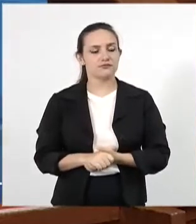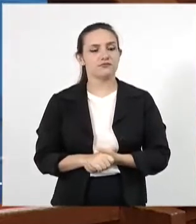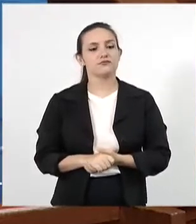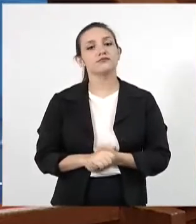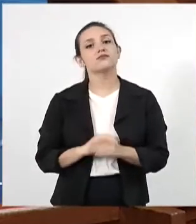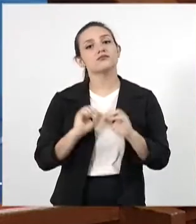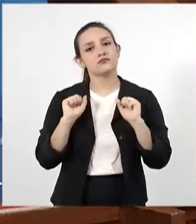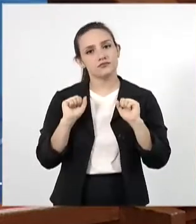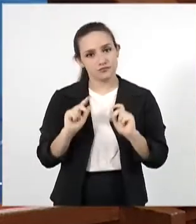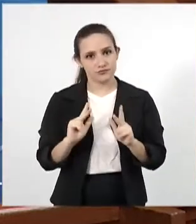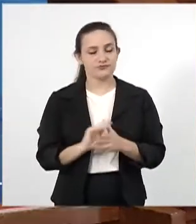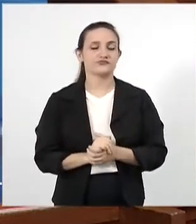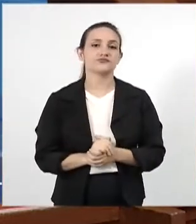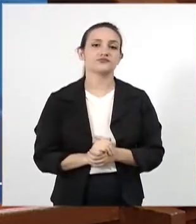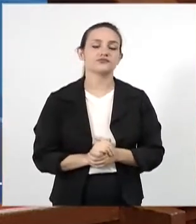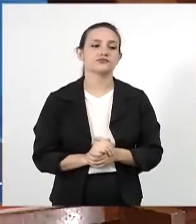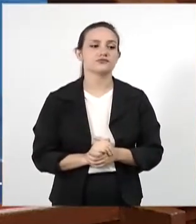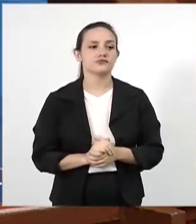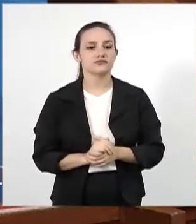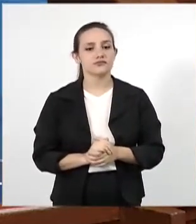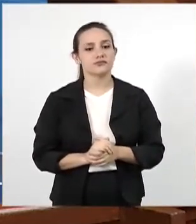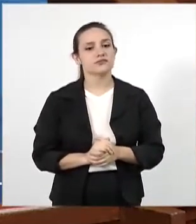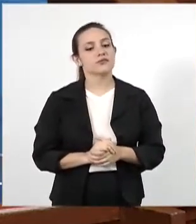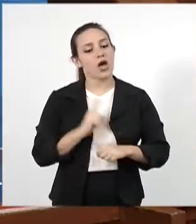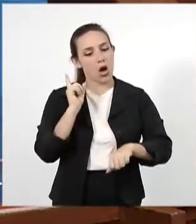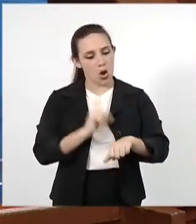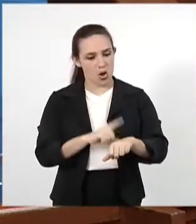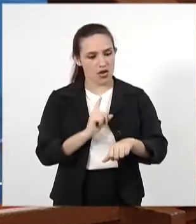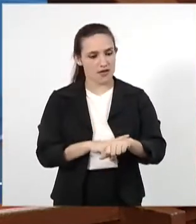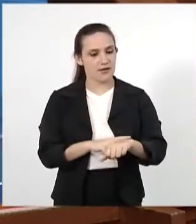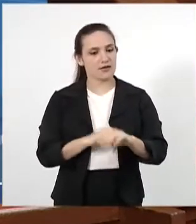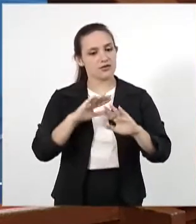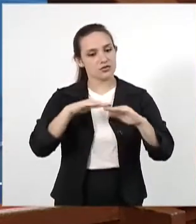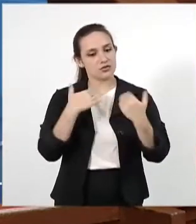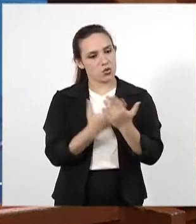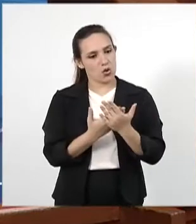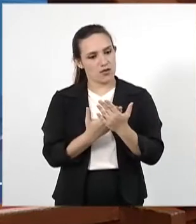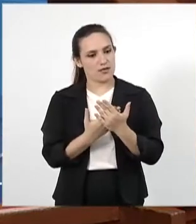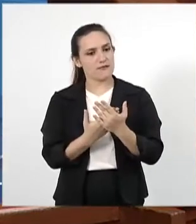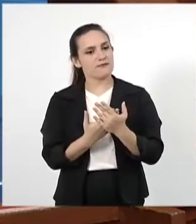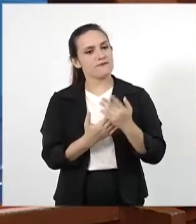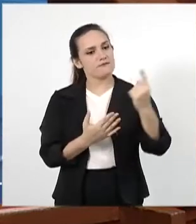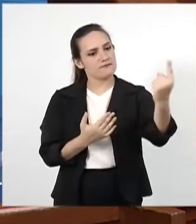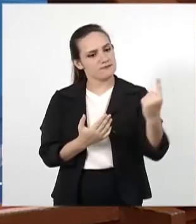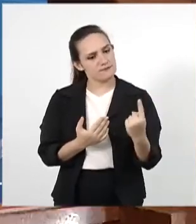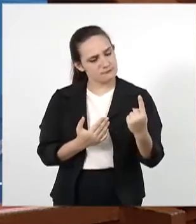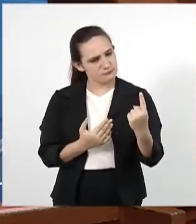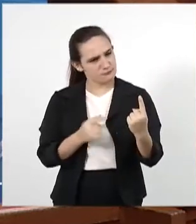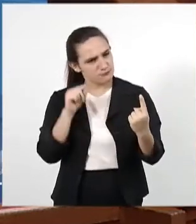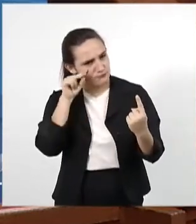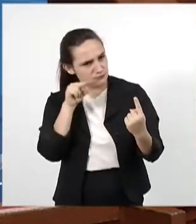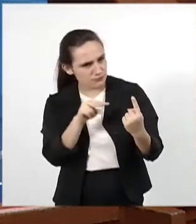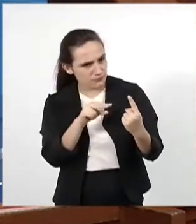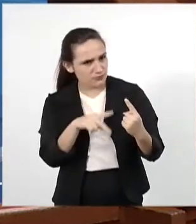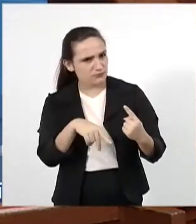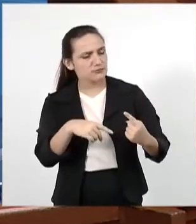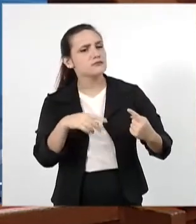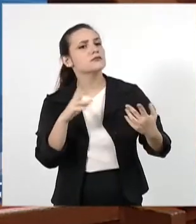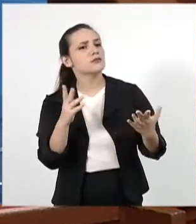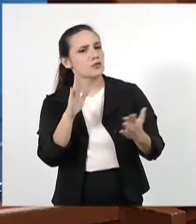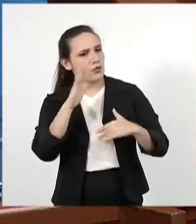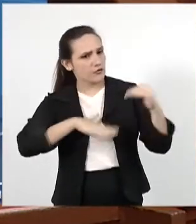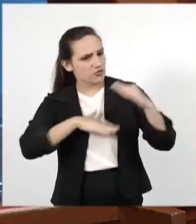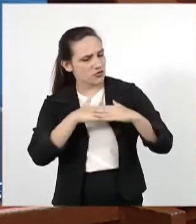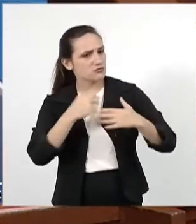esta avaliação, a escola especial, ela encaminhava à Secretaria de Estado de